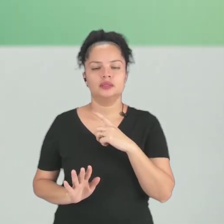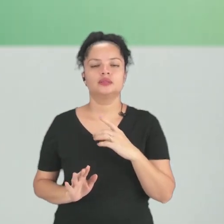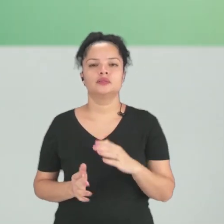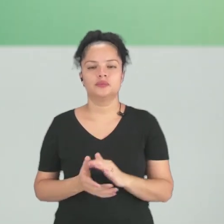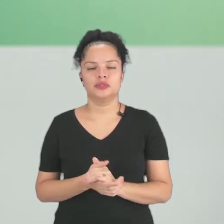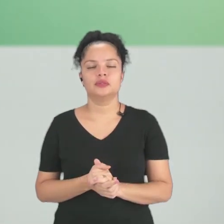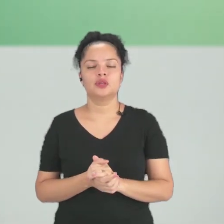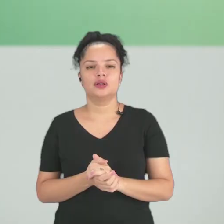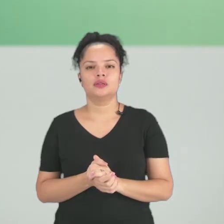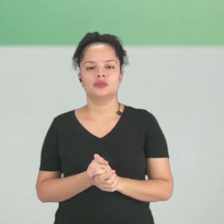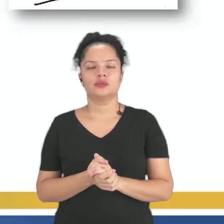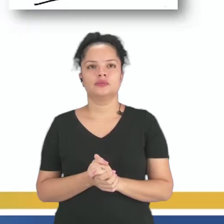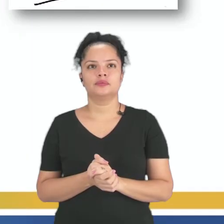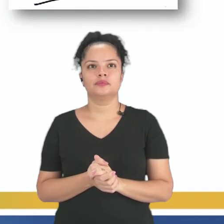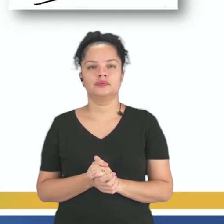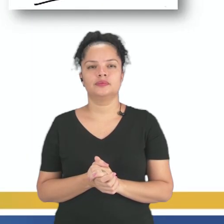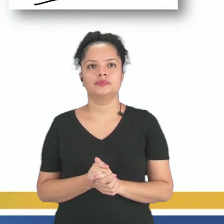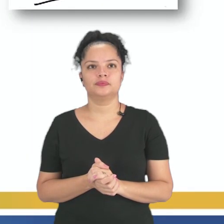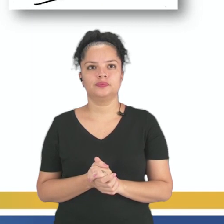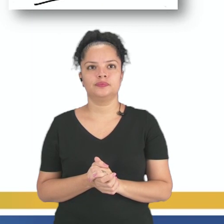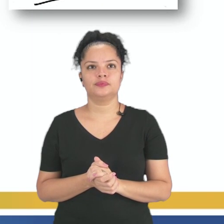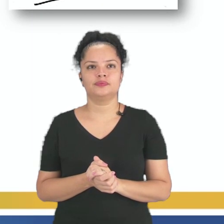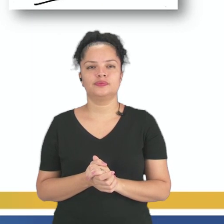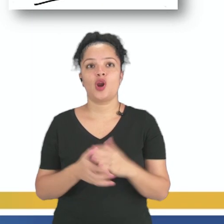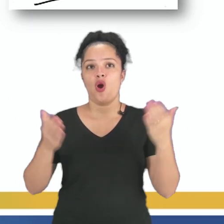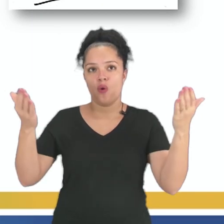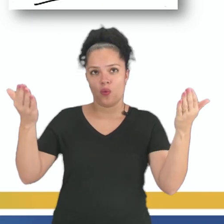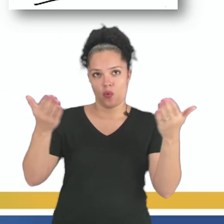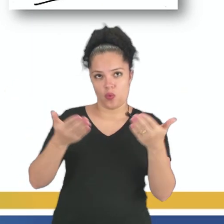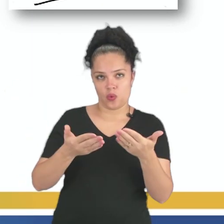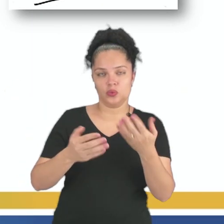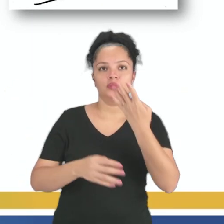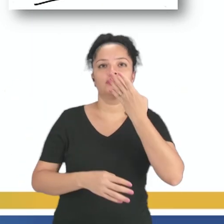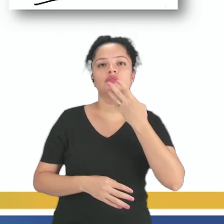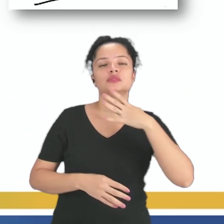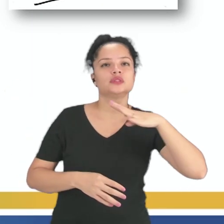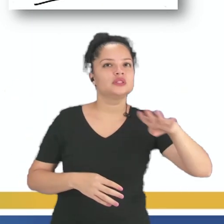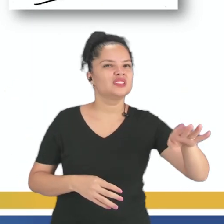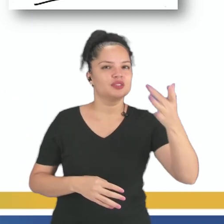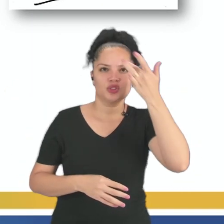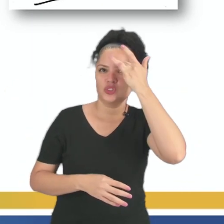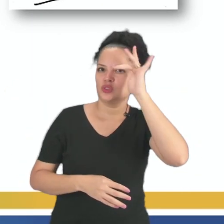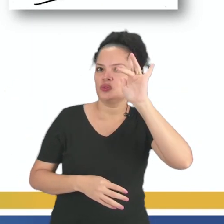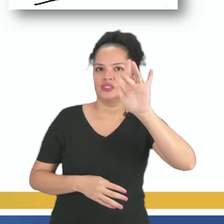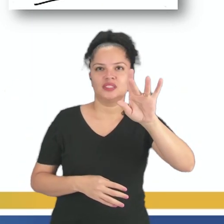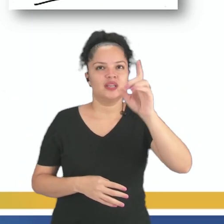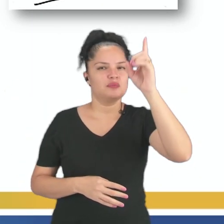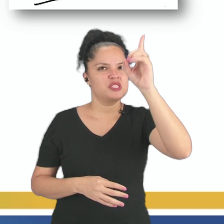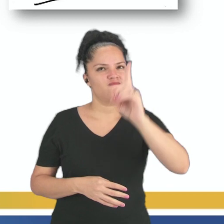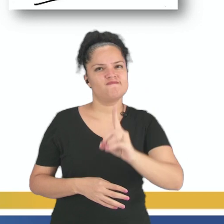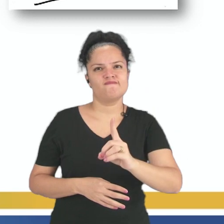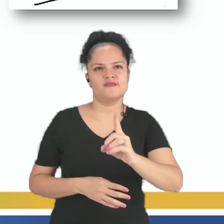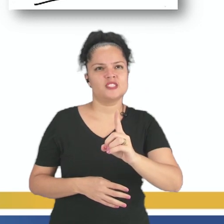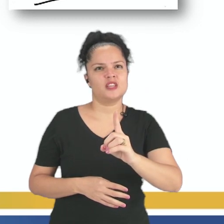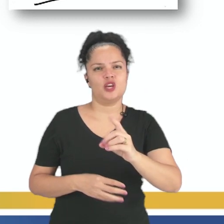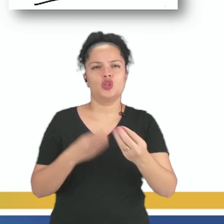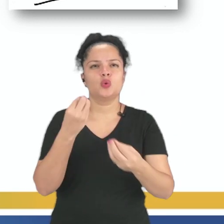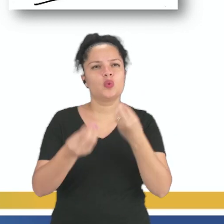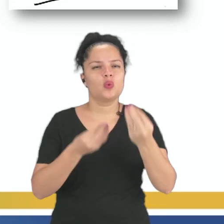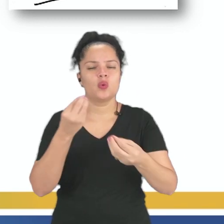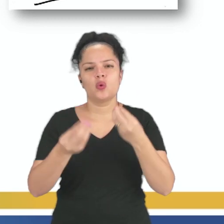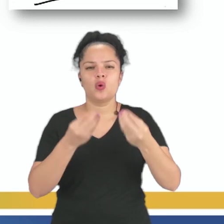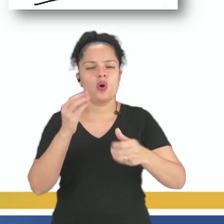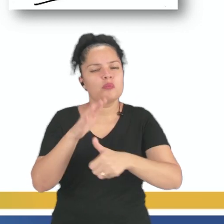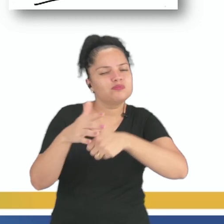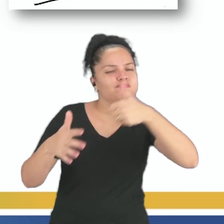perfeito. Vamos lá, outra frase. Hoje em dia, as crianças não sabem direito como é o